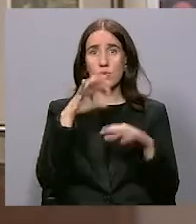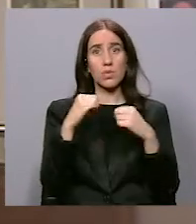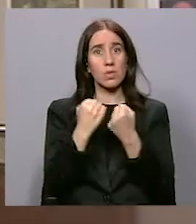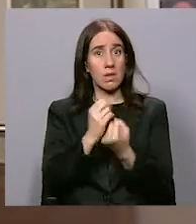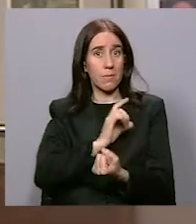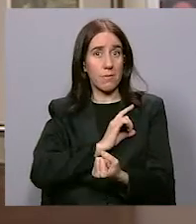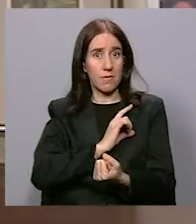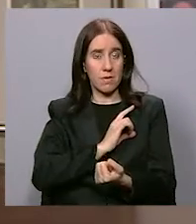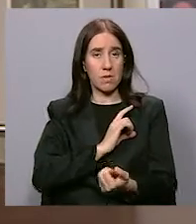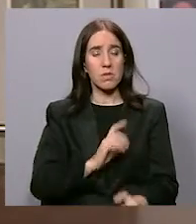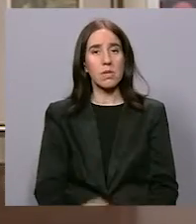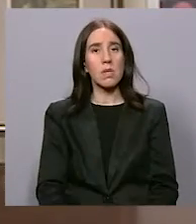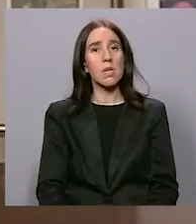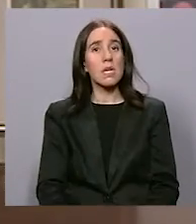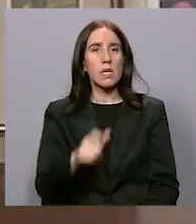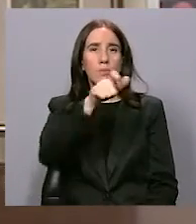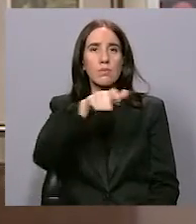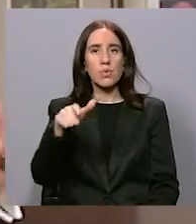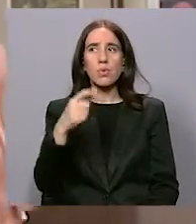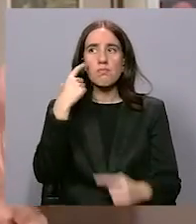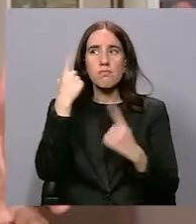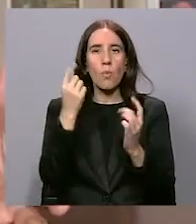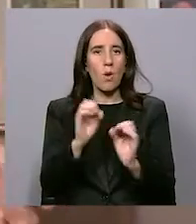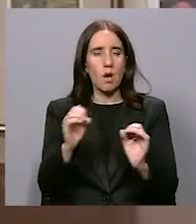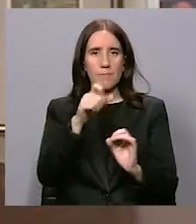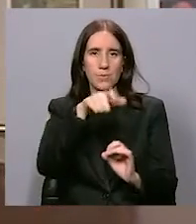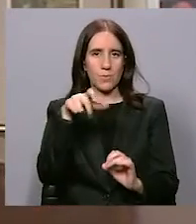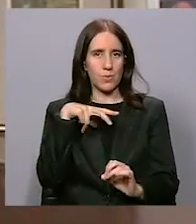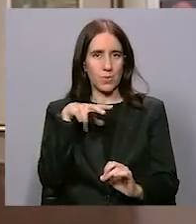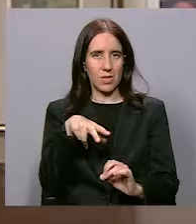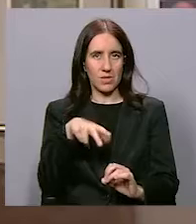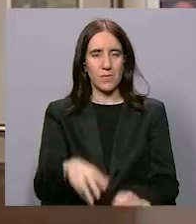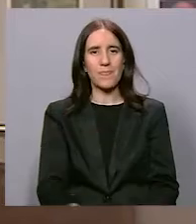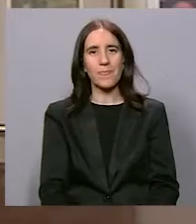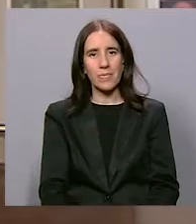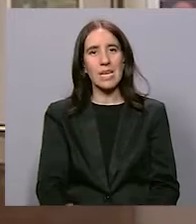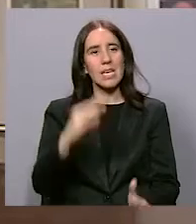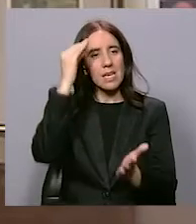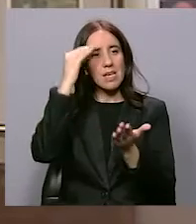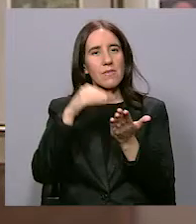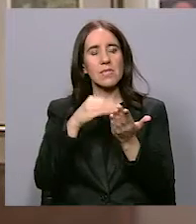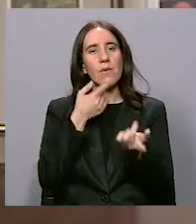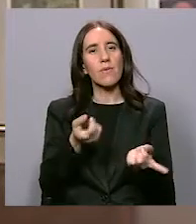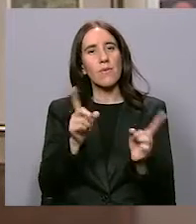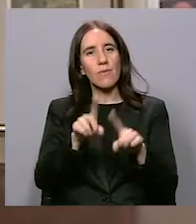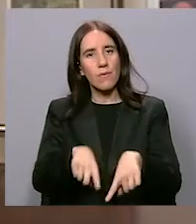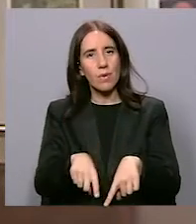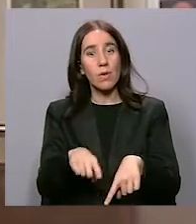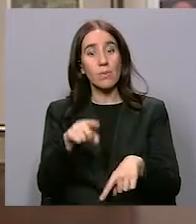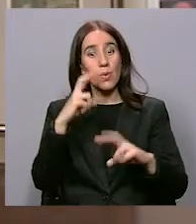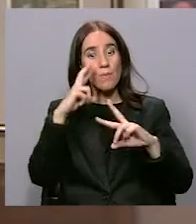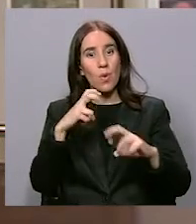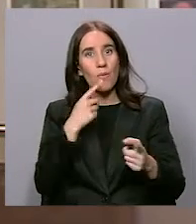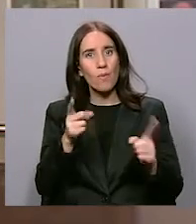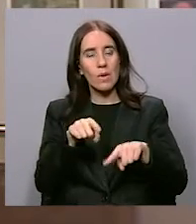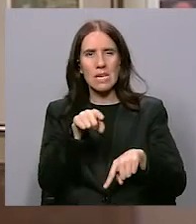instituições sociais e privadas e anônimos português reinvenção pela descoberta